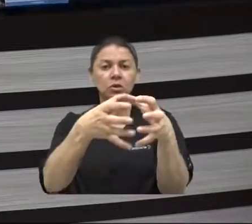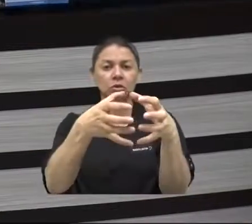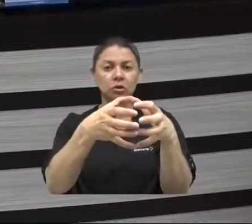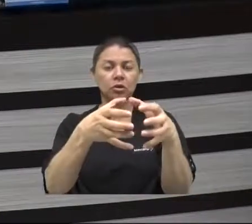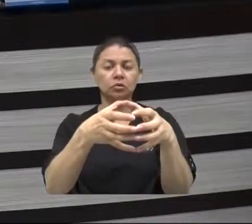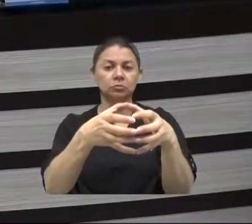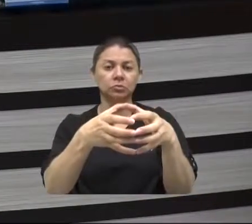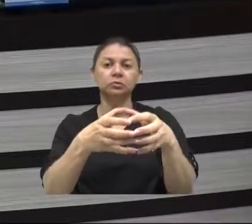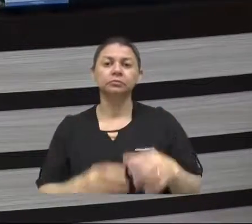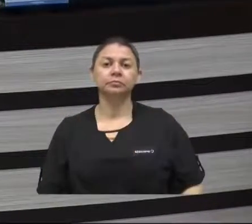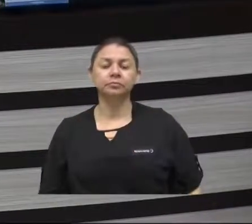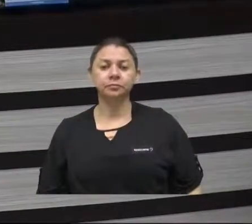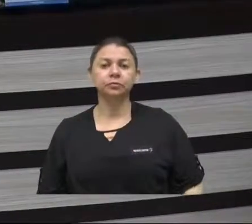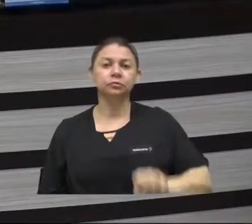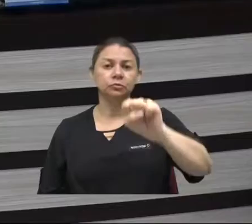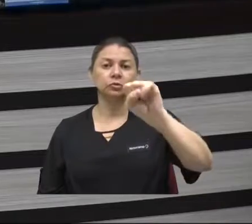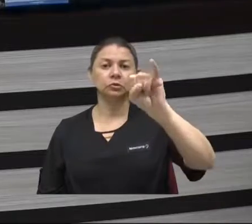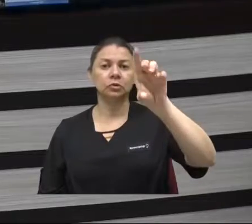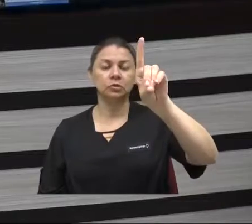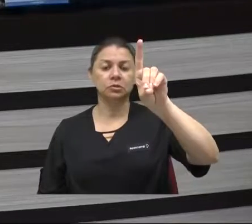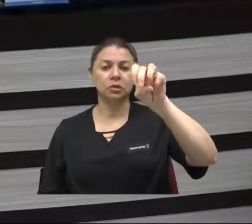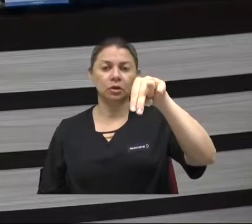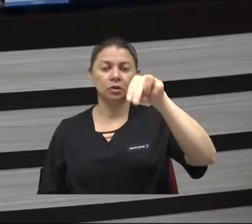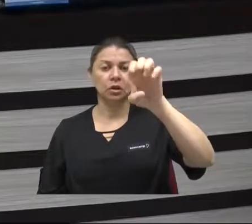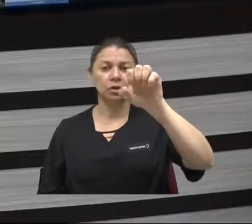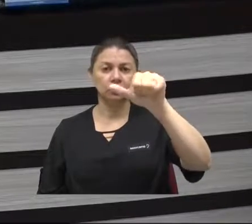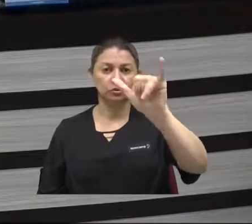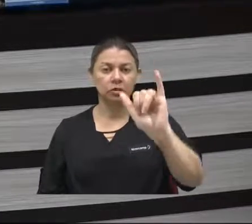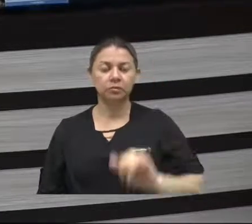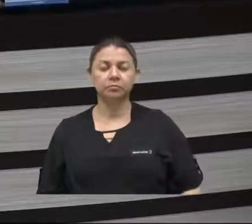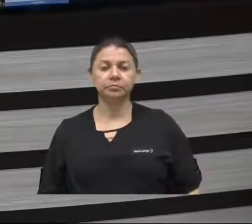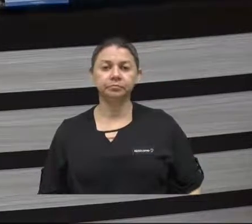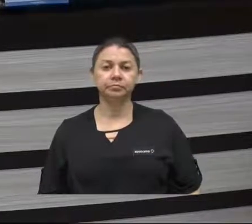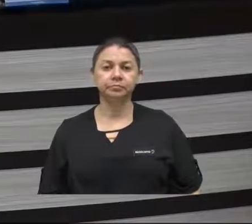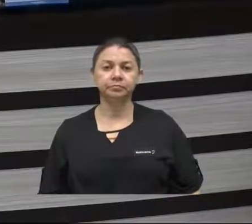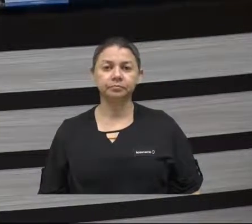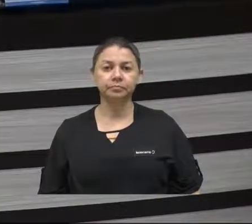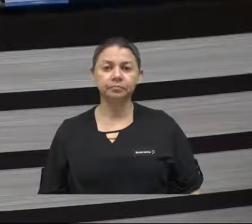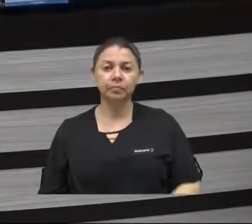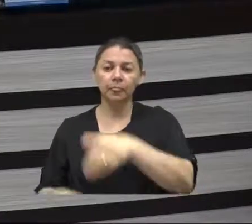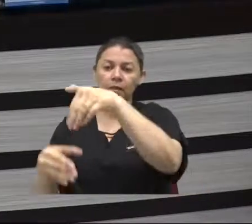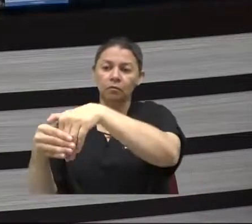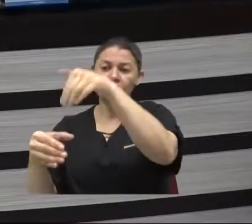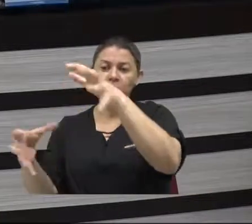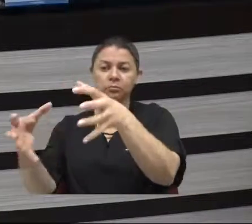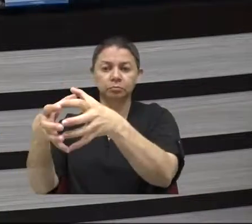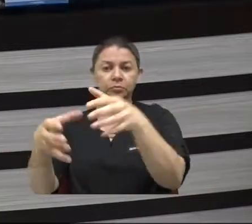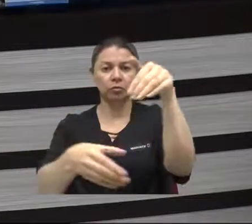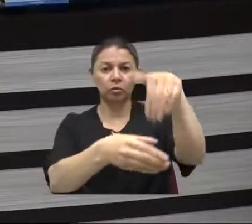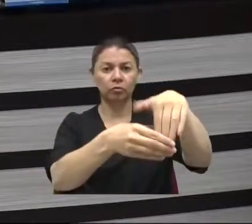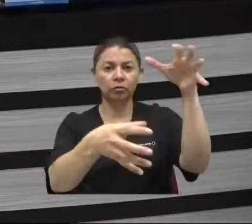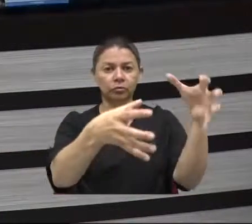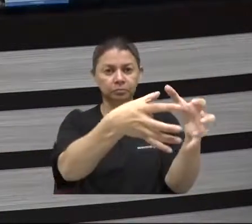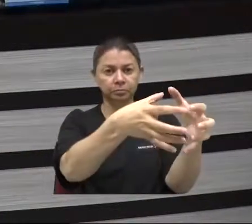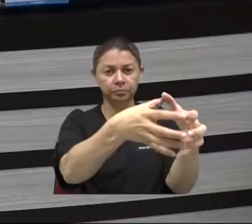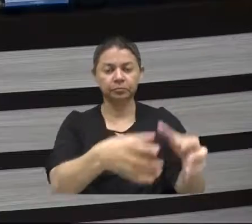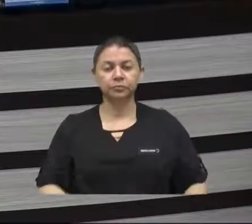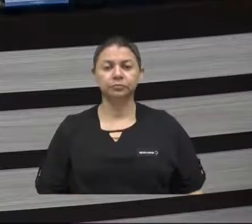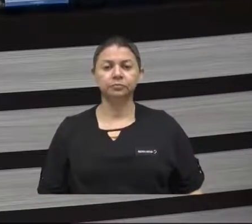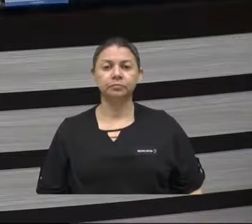do Newton. Tá certo? Ou voto no Newton Santos, ou voto no Sidney Pascotto no Lemão. Então,